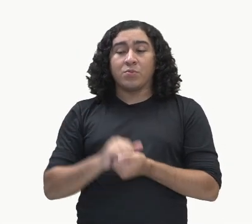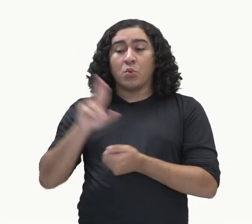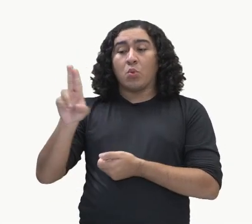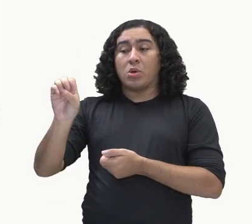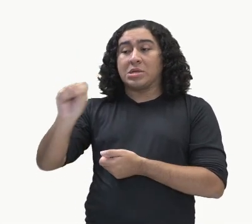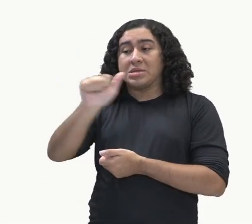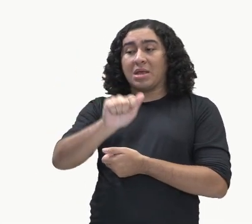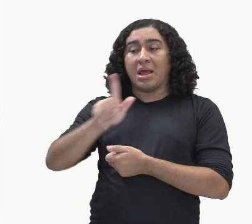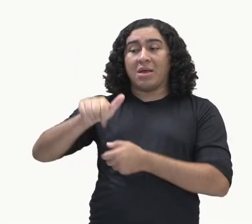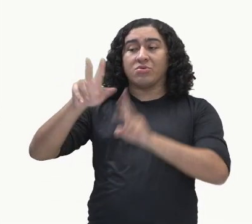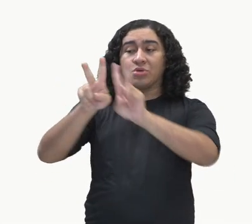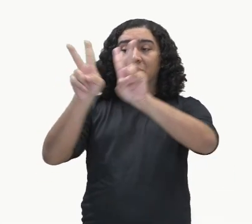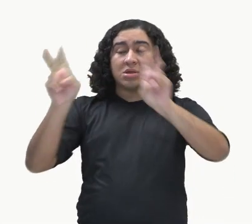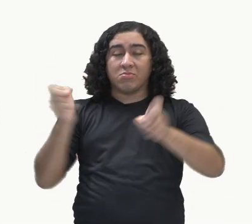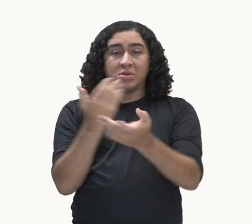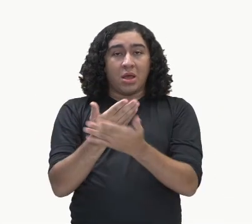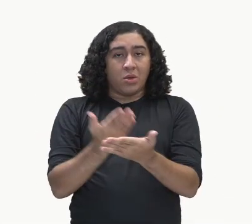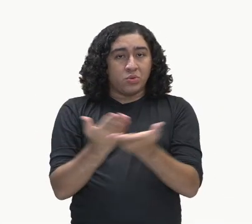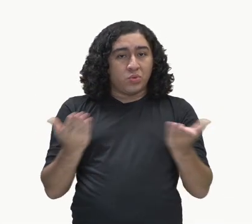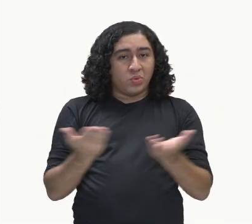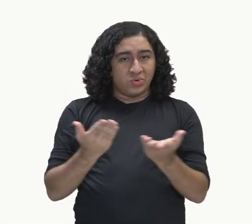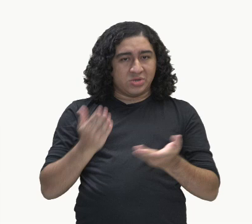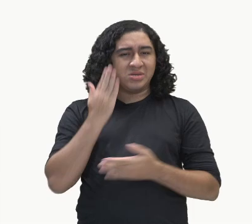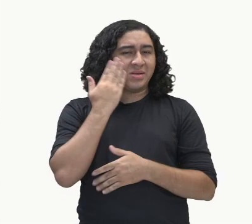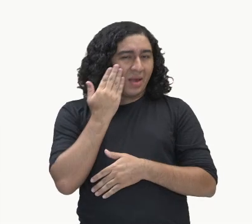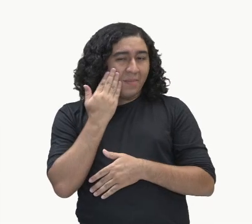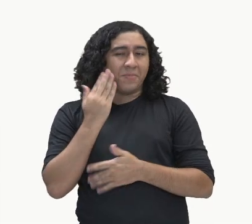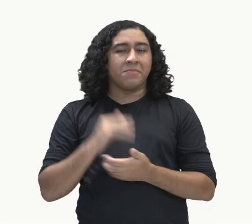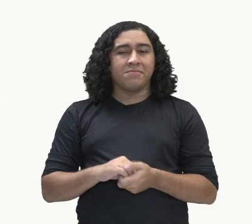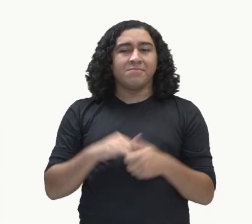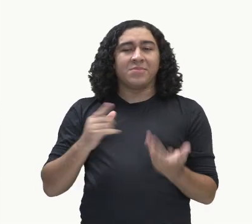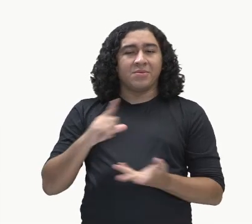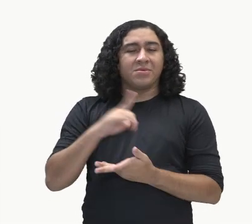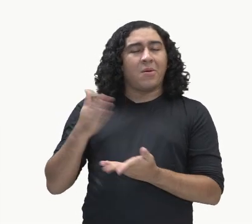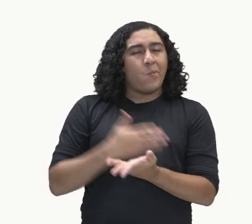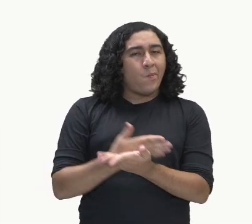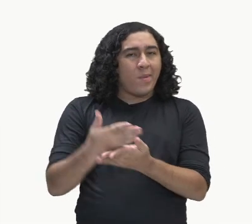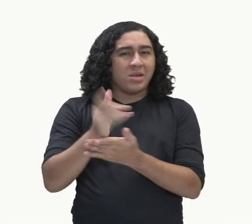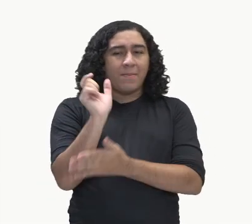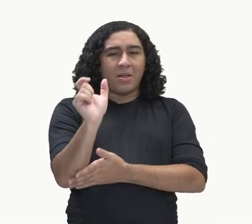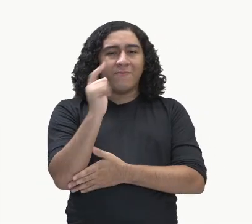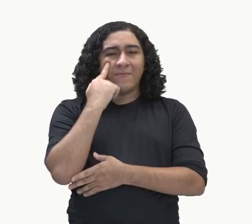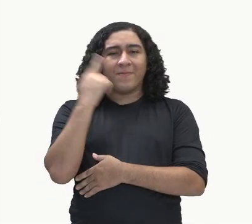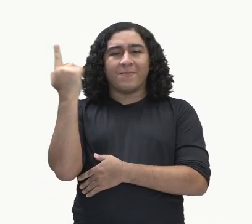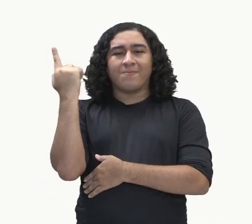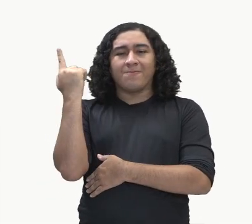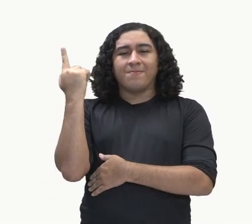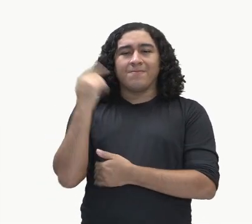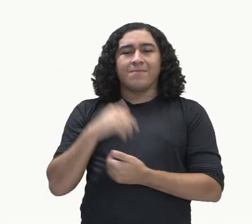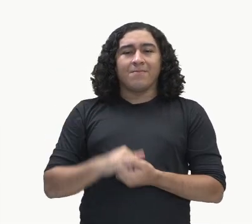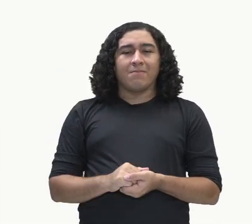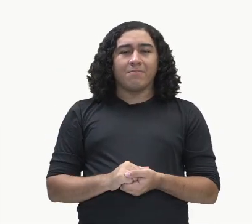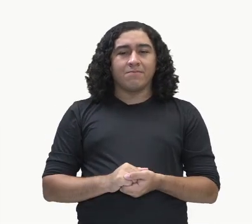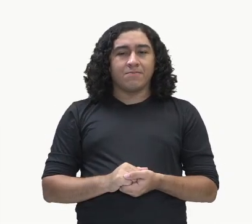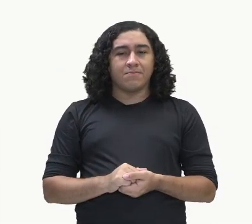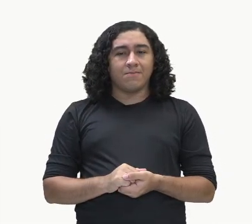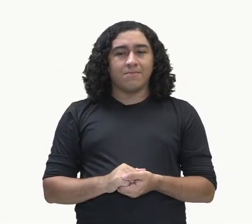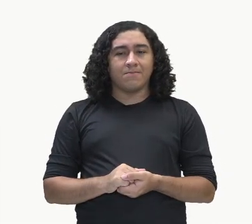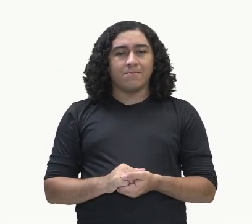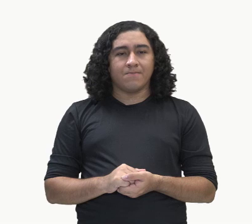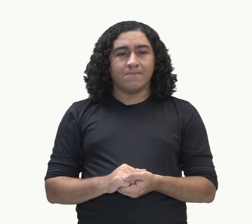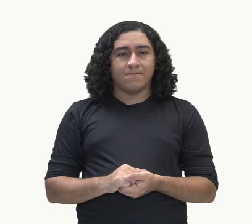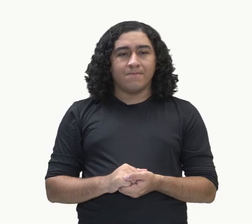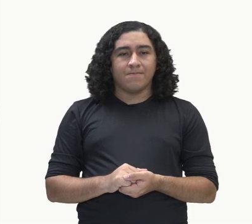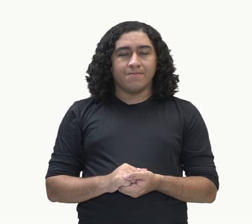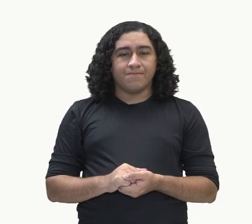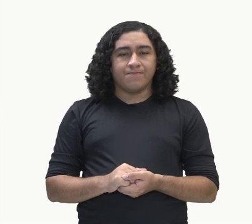assunto do nosso texto. Então, ele vai aparecer logo. The United States has long been a very culturally diverse nation.